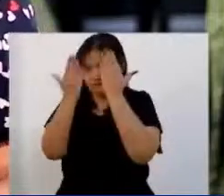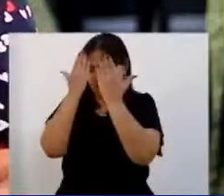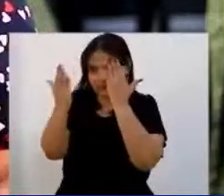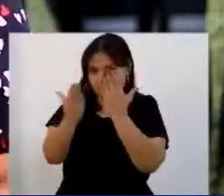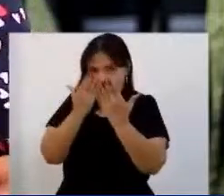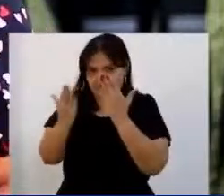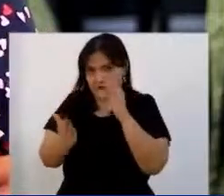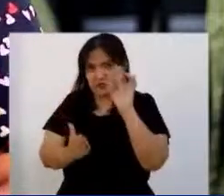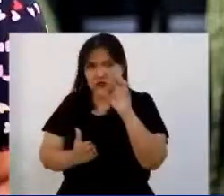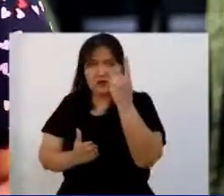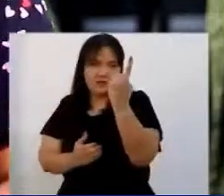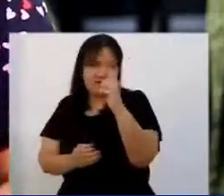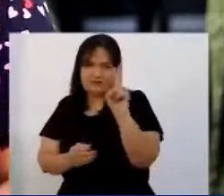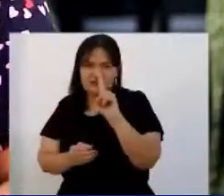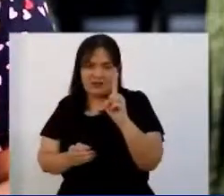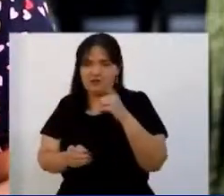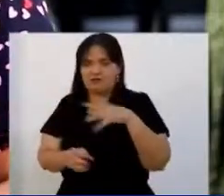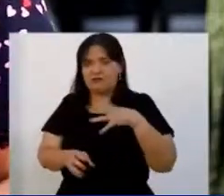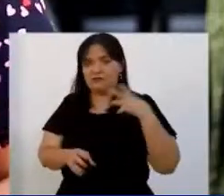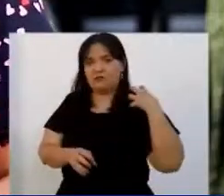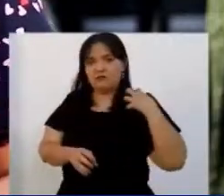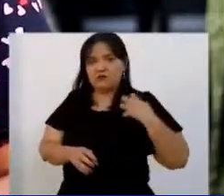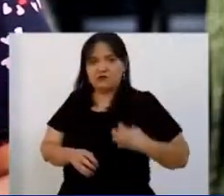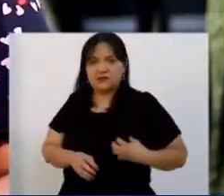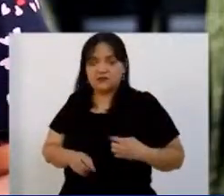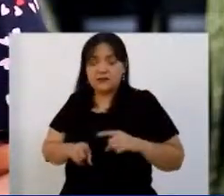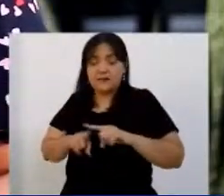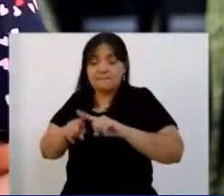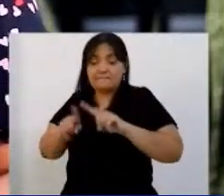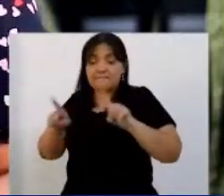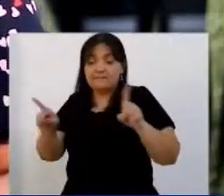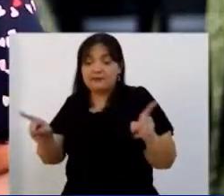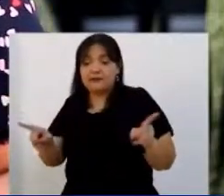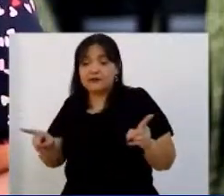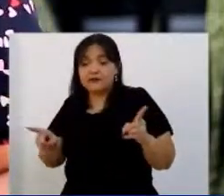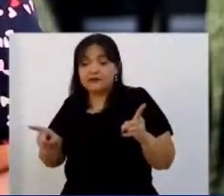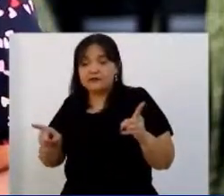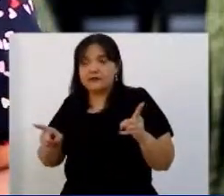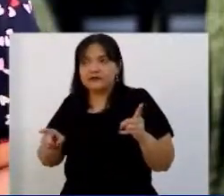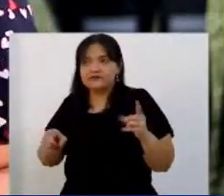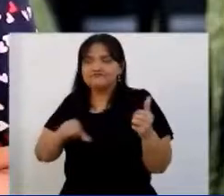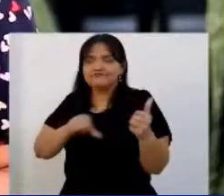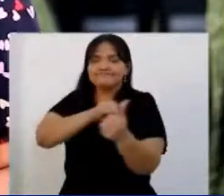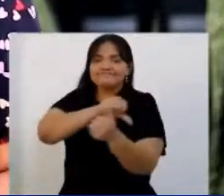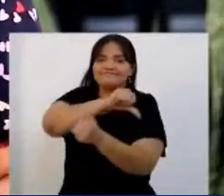fui bolsista. E foi algo muito